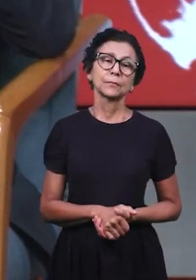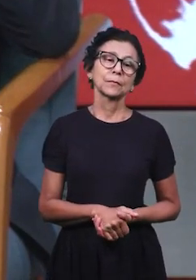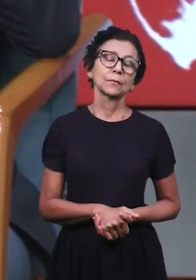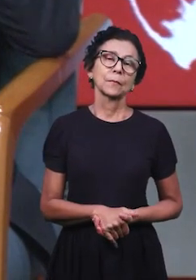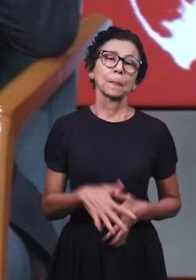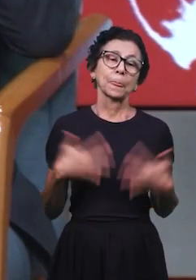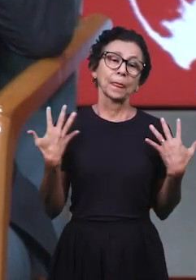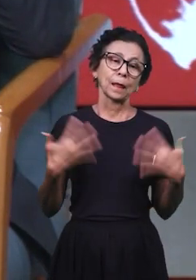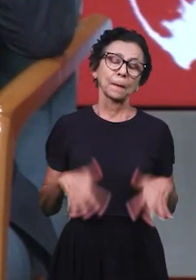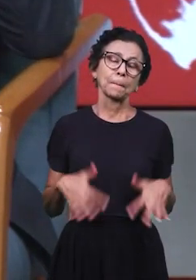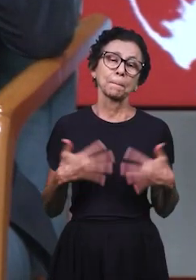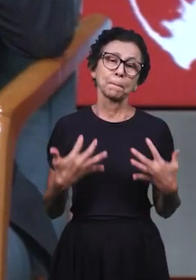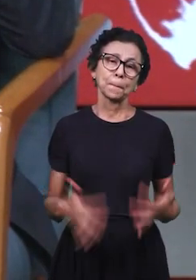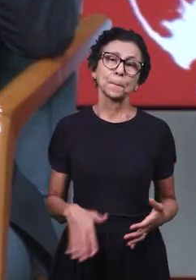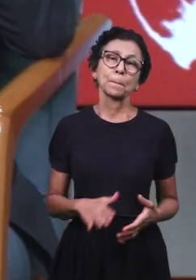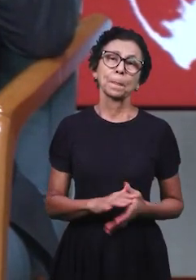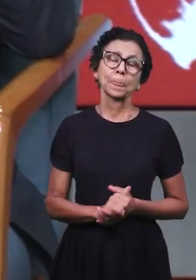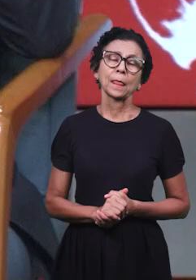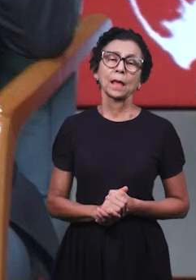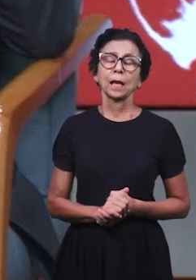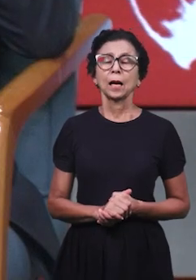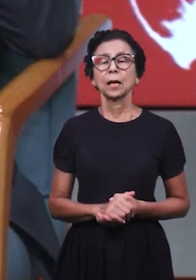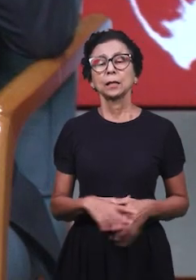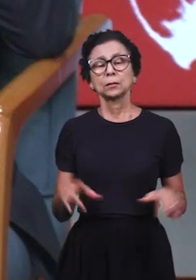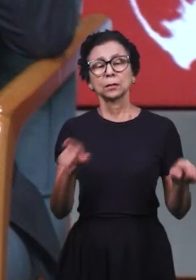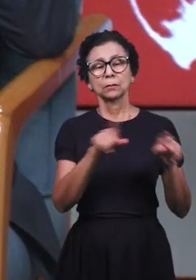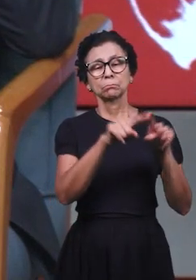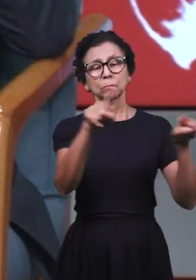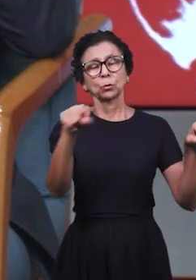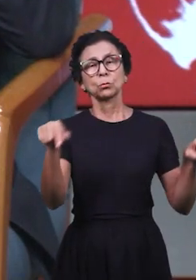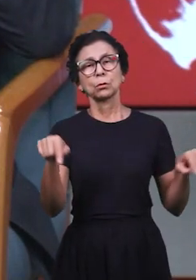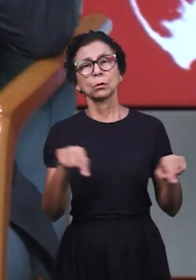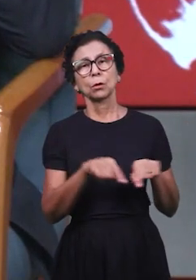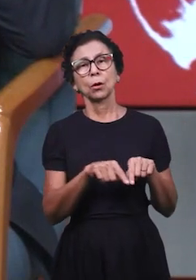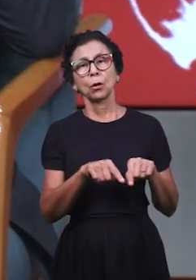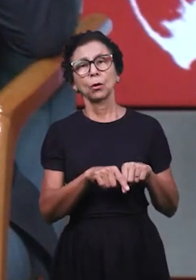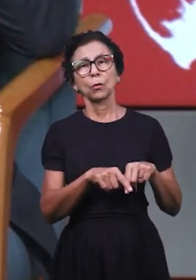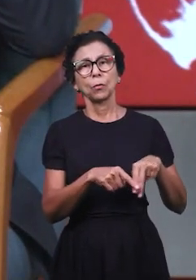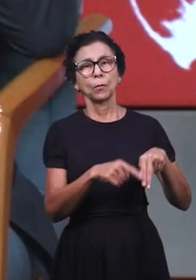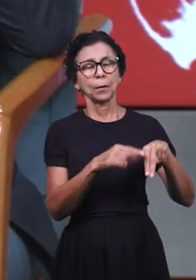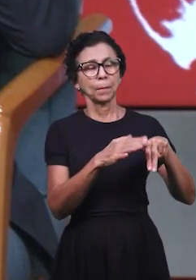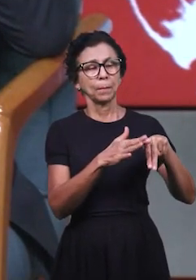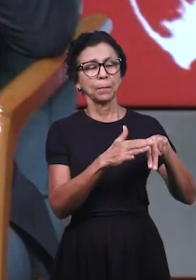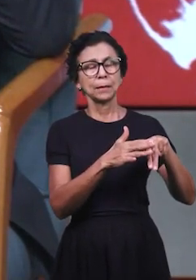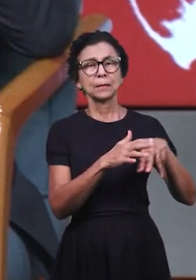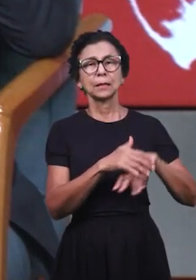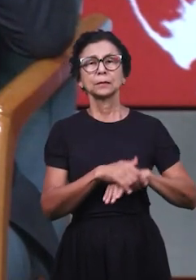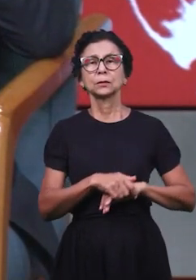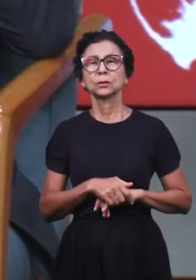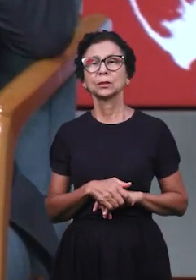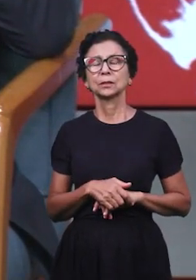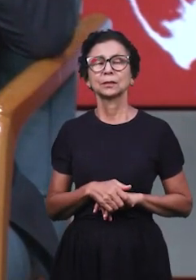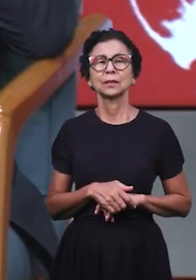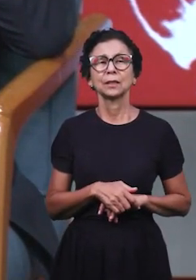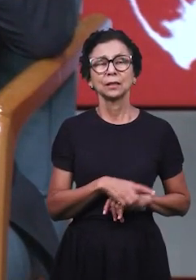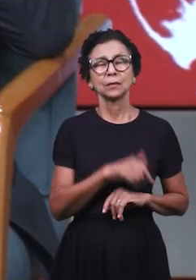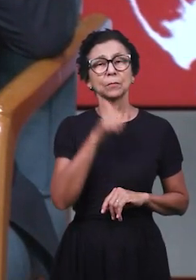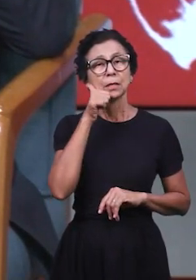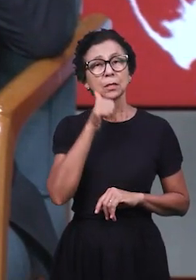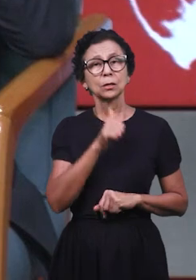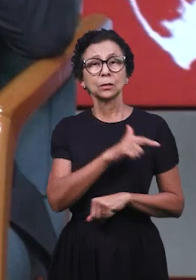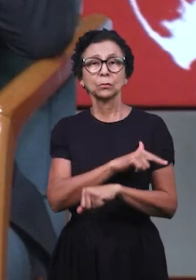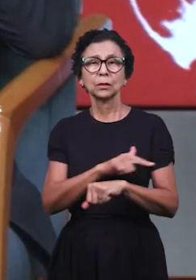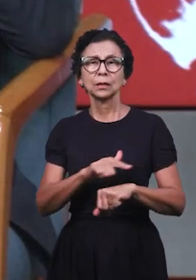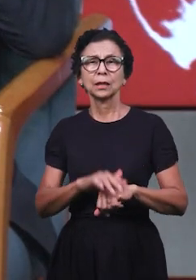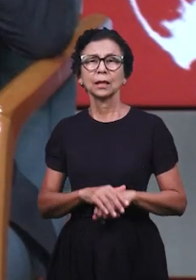estava trabalhando no consultório, uma paciente e tal, uma senhora muito distinta. Falei, Deus, você está com a cara diferente hoje, você está